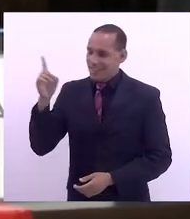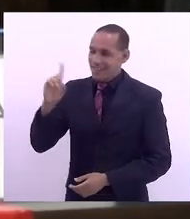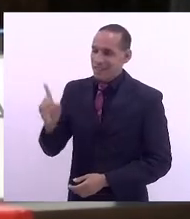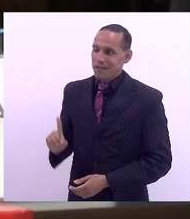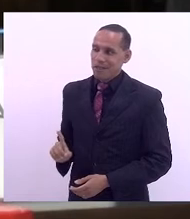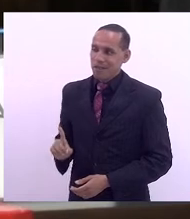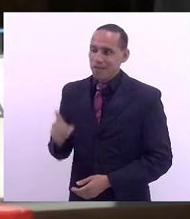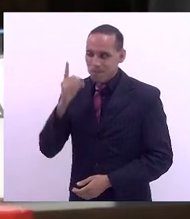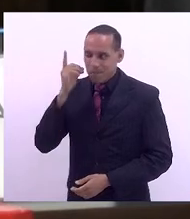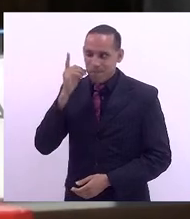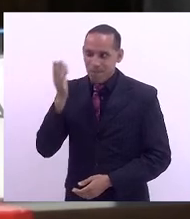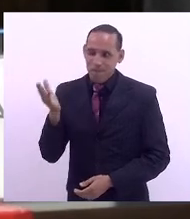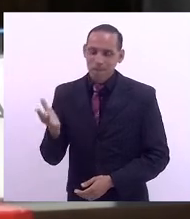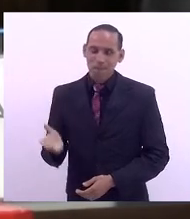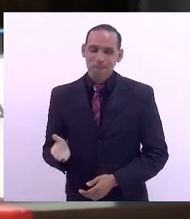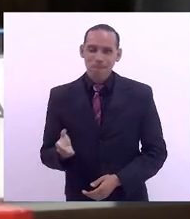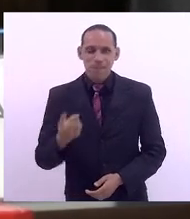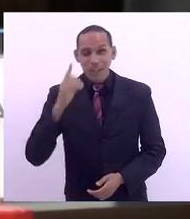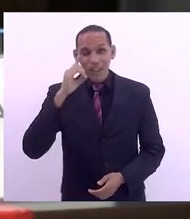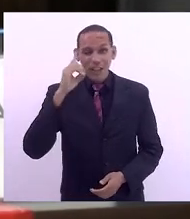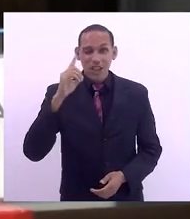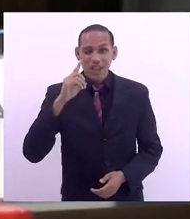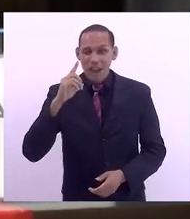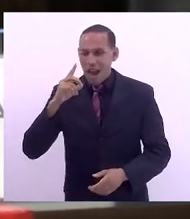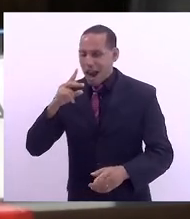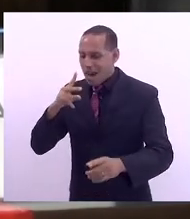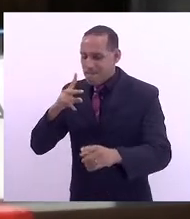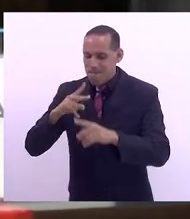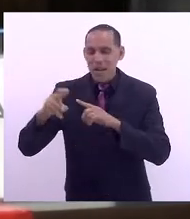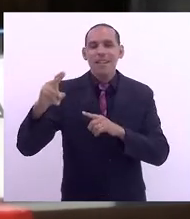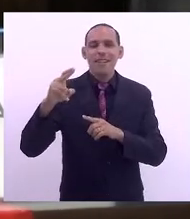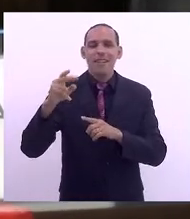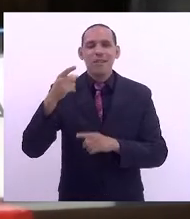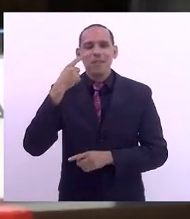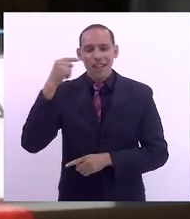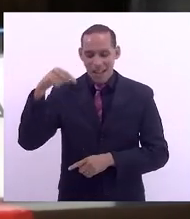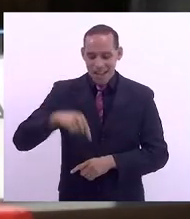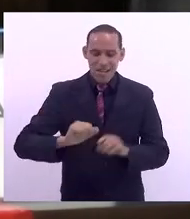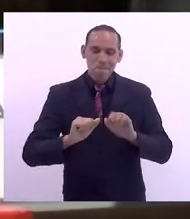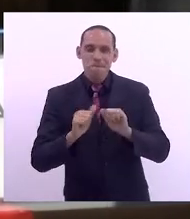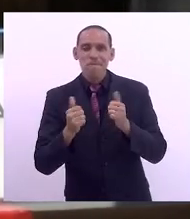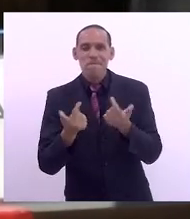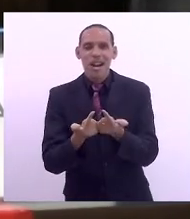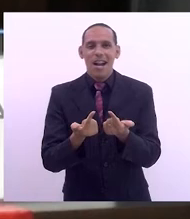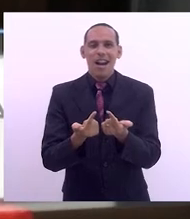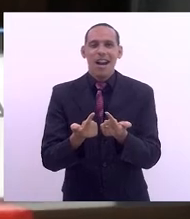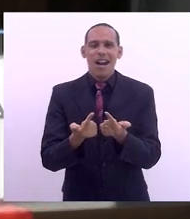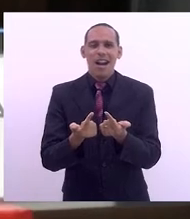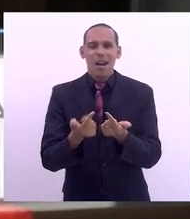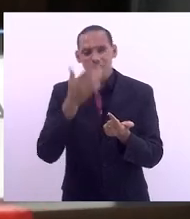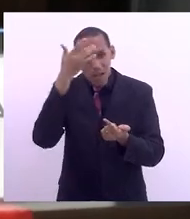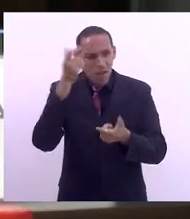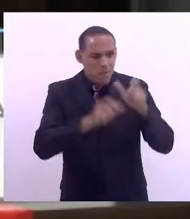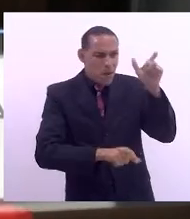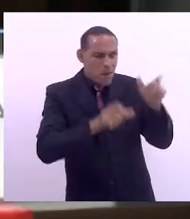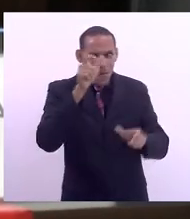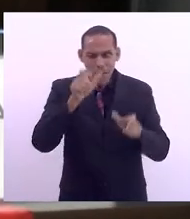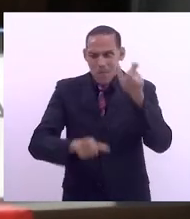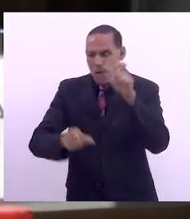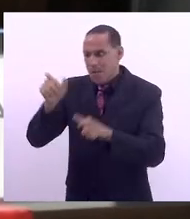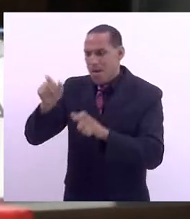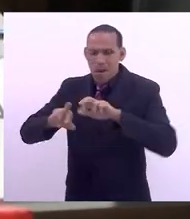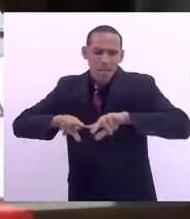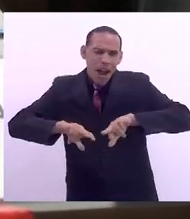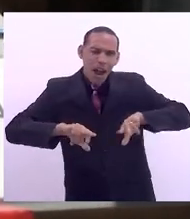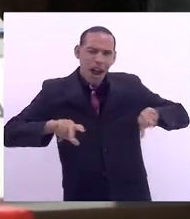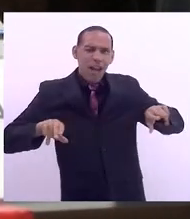Monteiro, de total conquista, de ver dentro dessa casa diversas pessoas que tenham